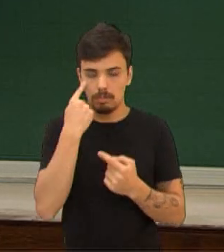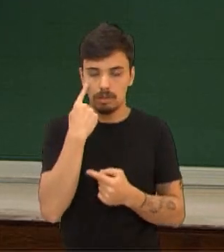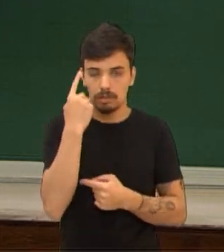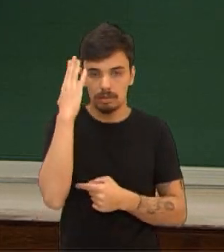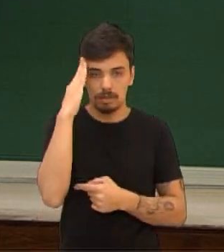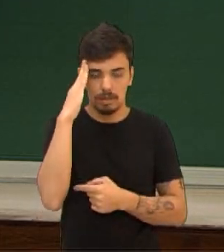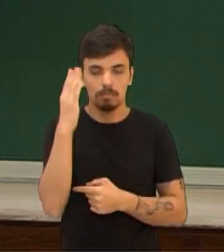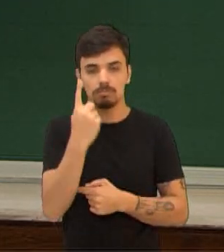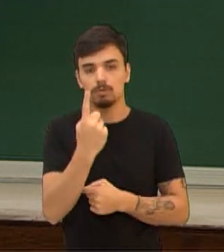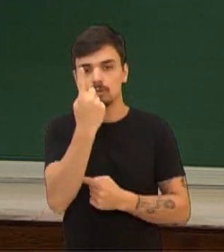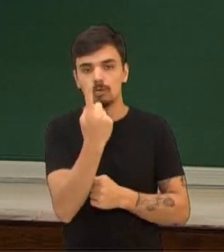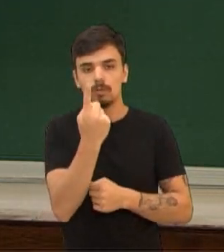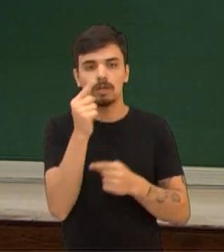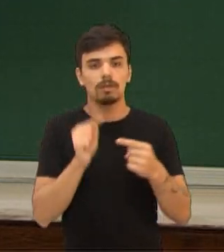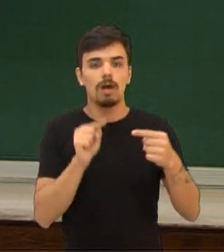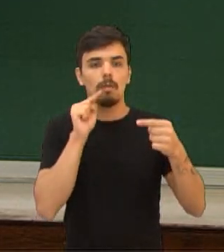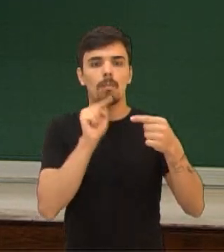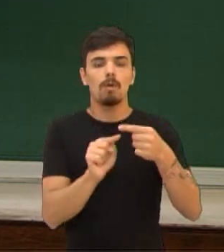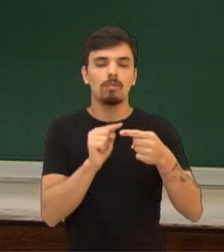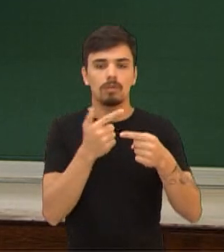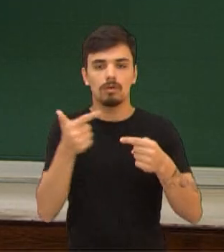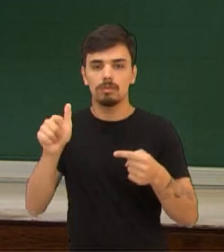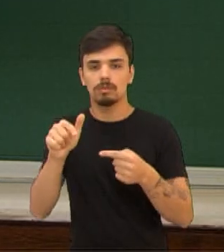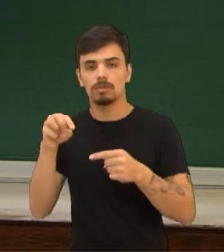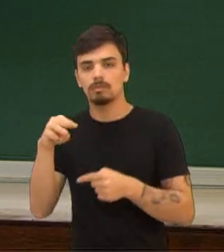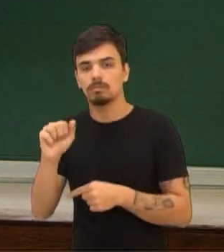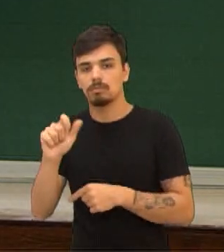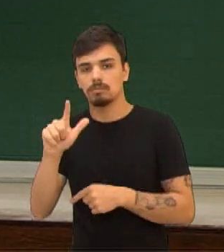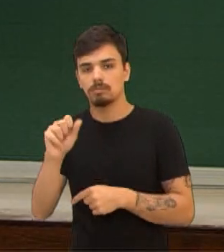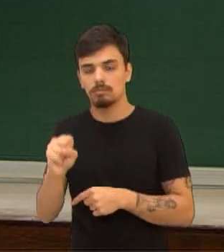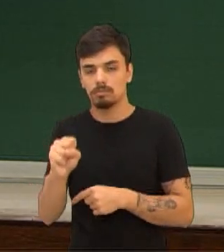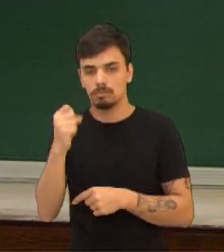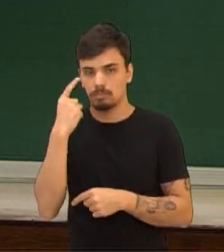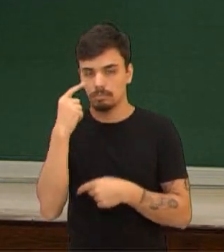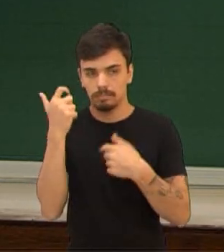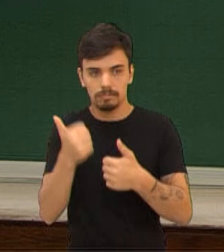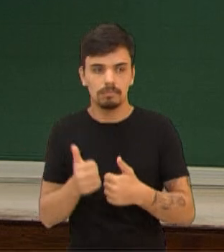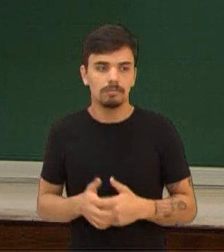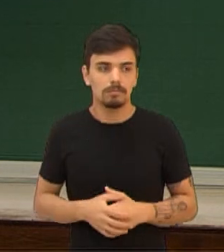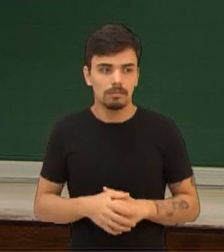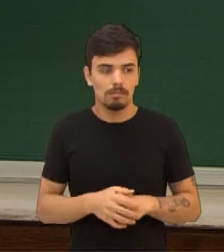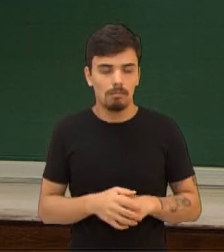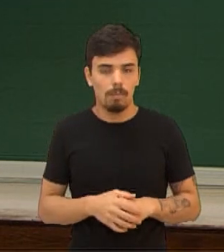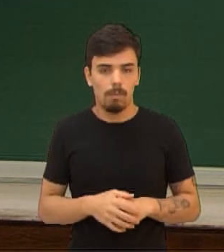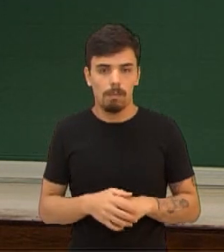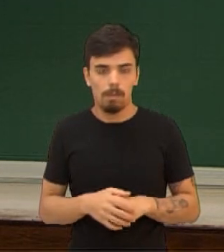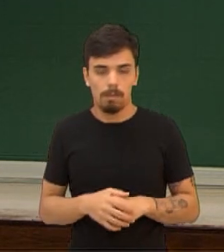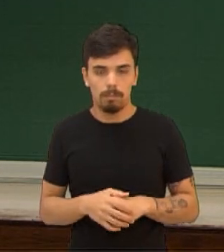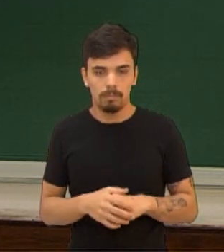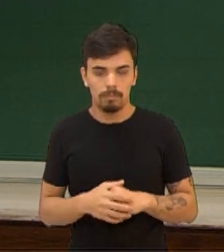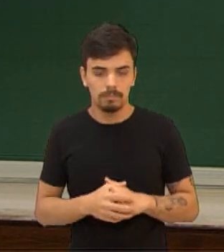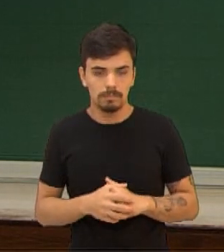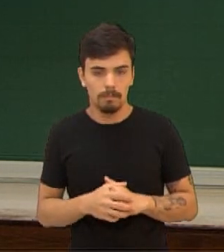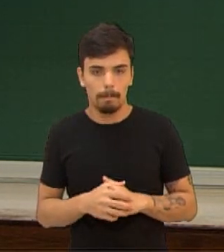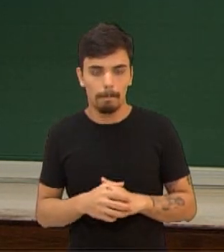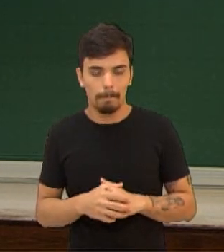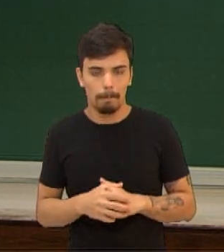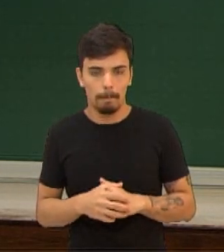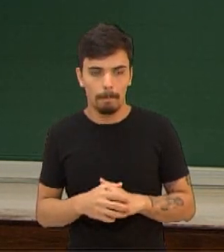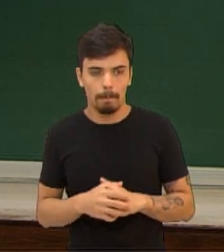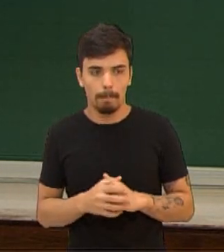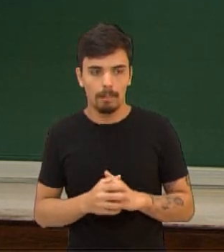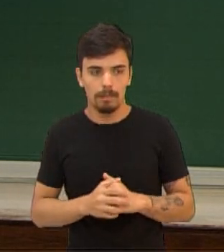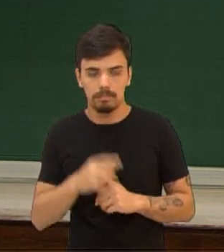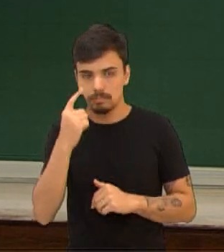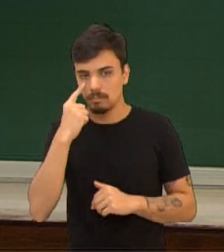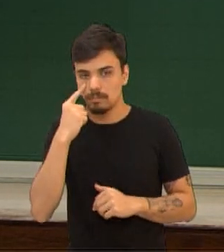dos nós, a outra é a regra das malhas, das áreas fechadas do circuito. Vamos olhar aqui, esse circuito, ele só tem uma